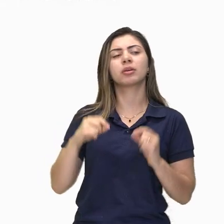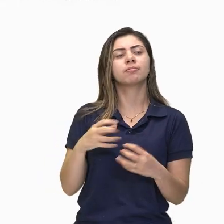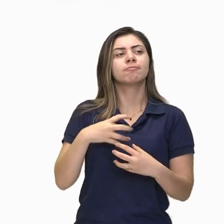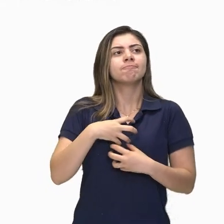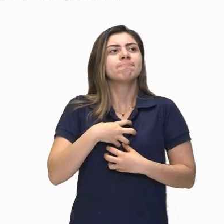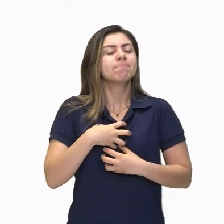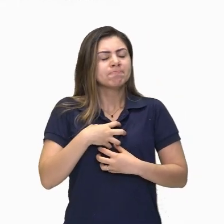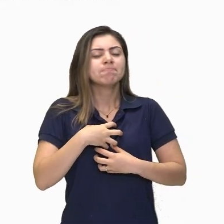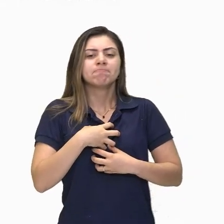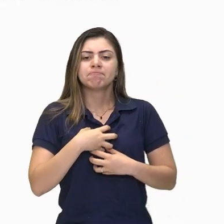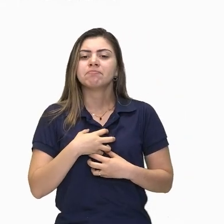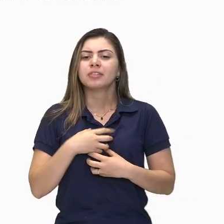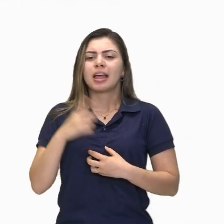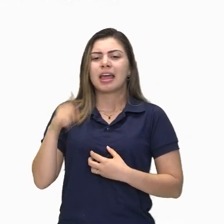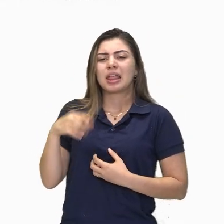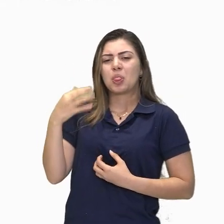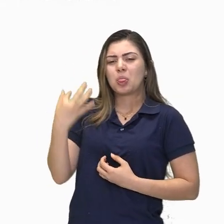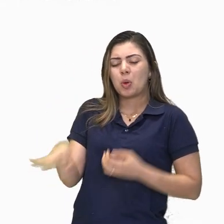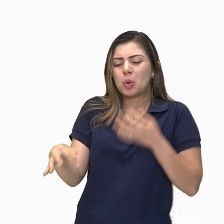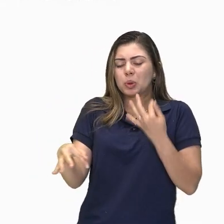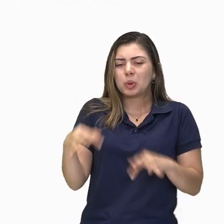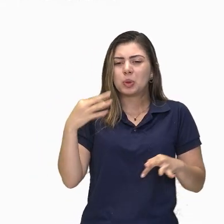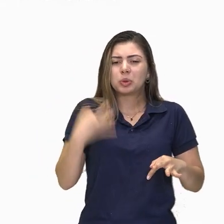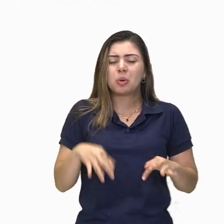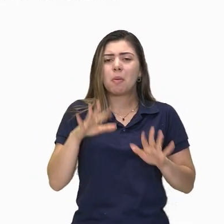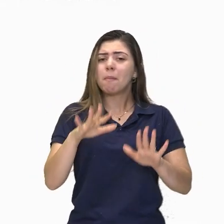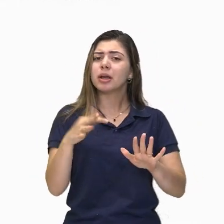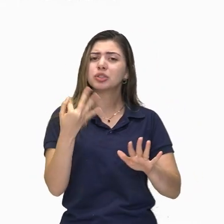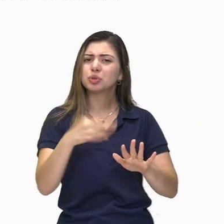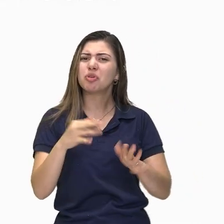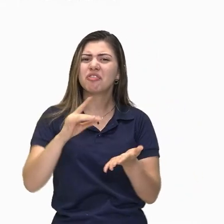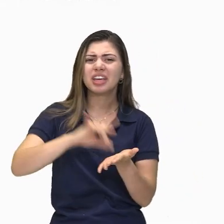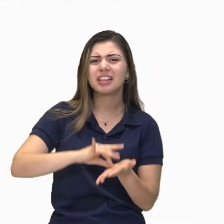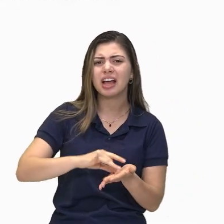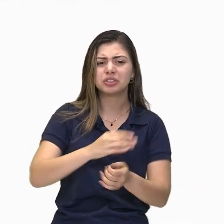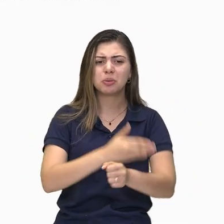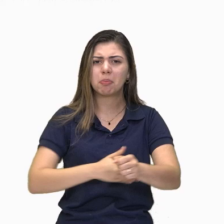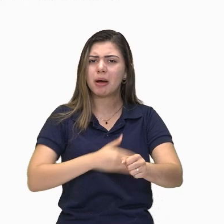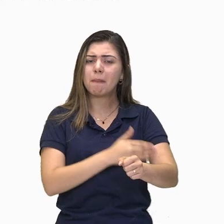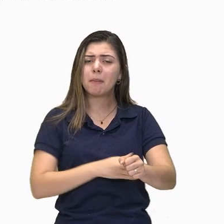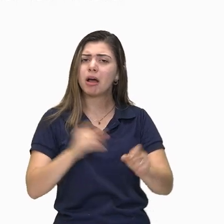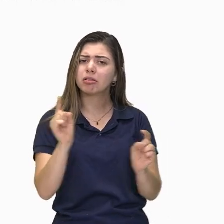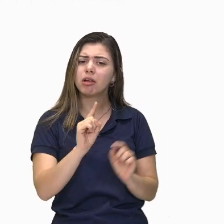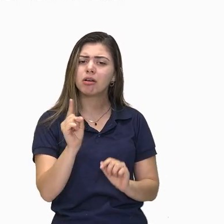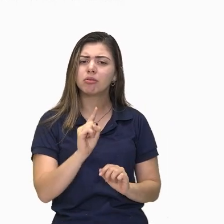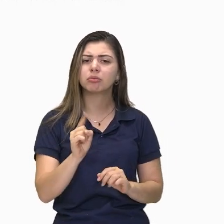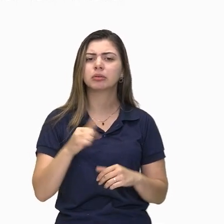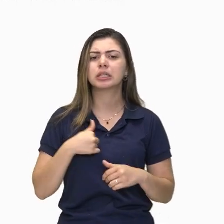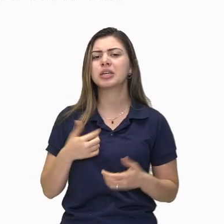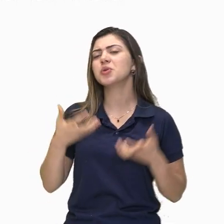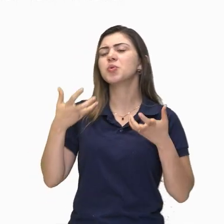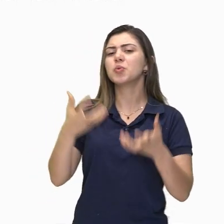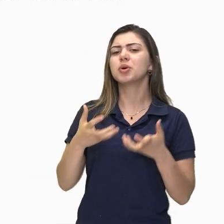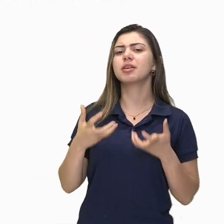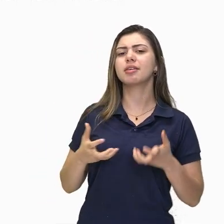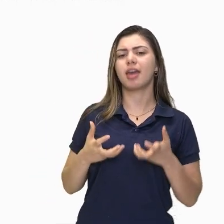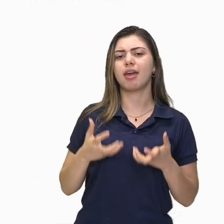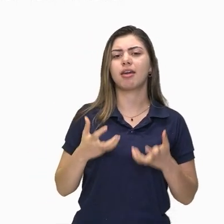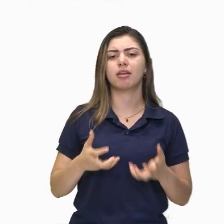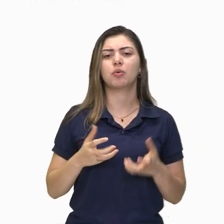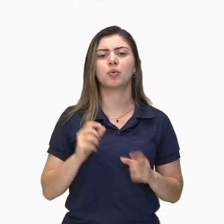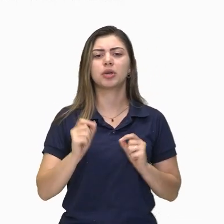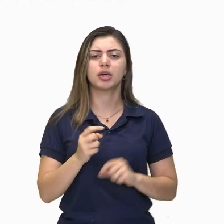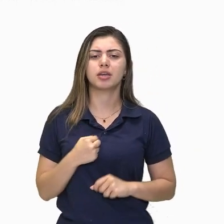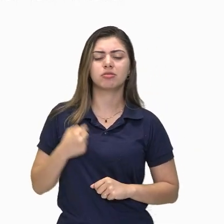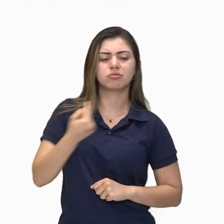descontente. É dor que desatina sem doer. É um não querer mais que bem querer. É um